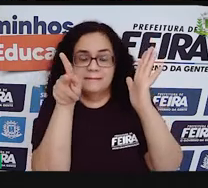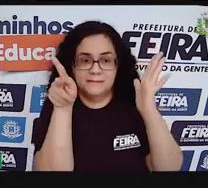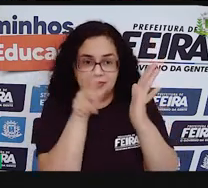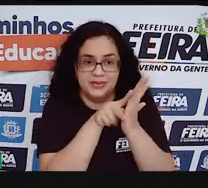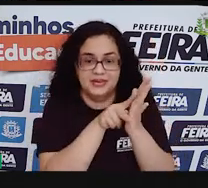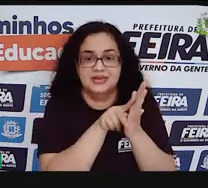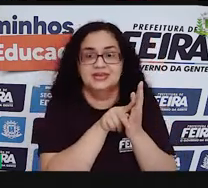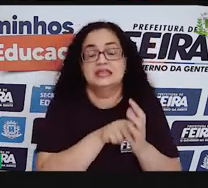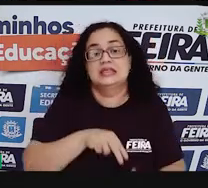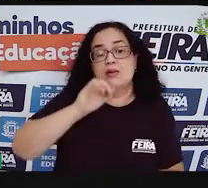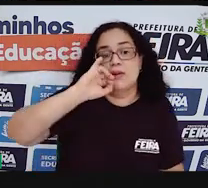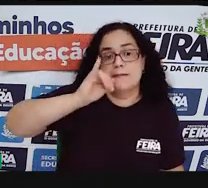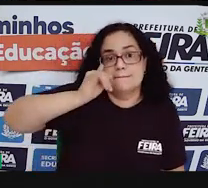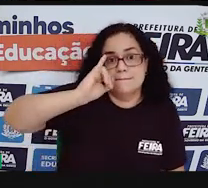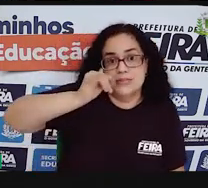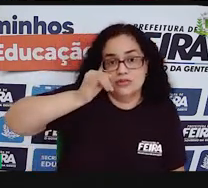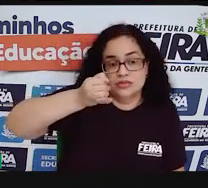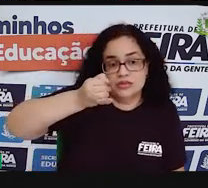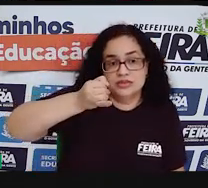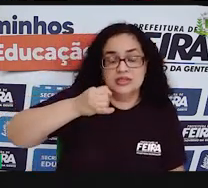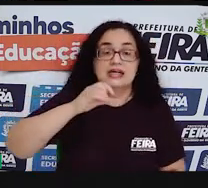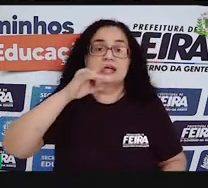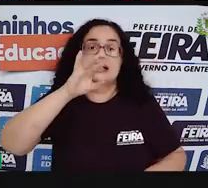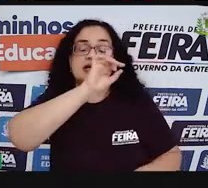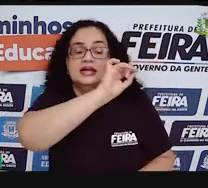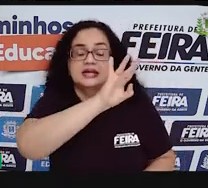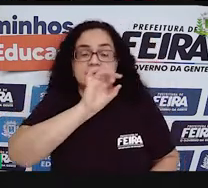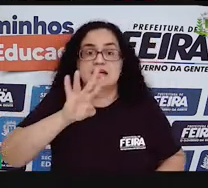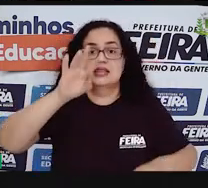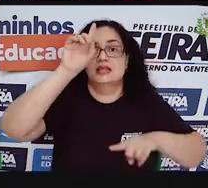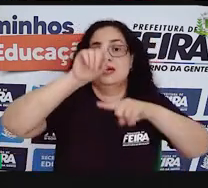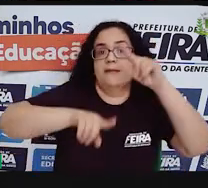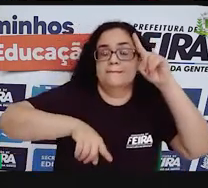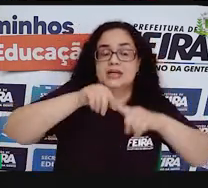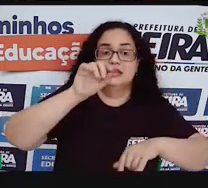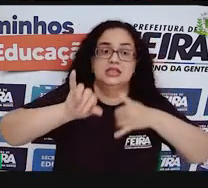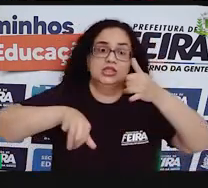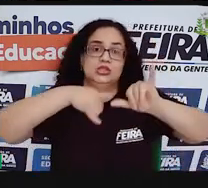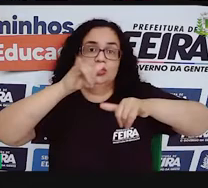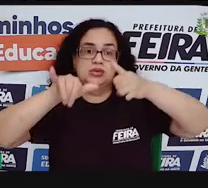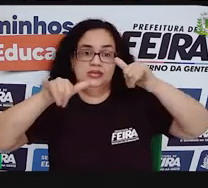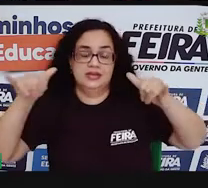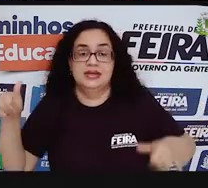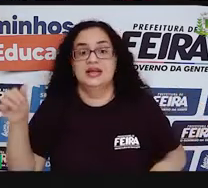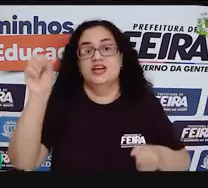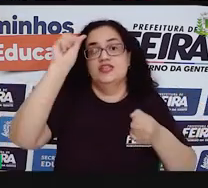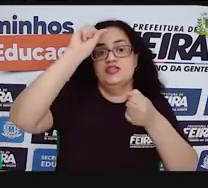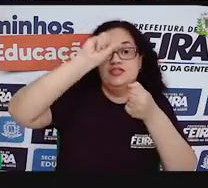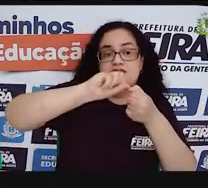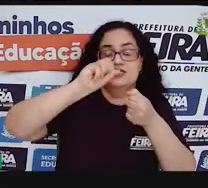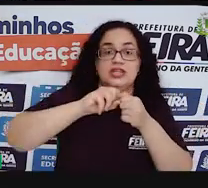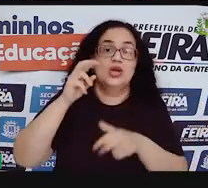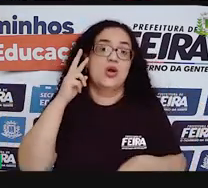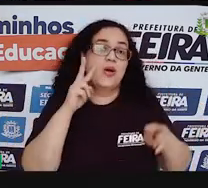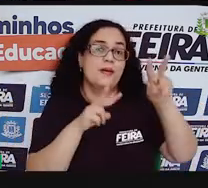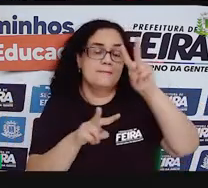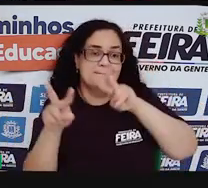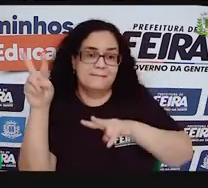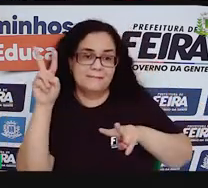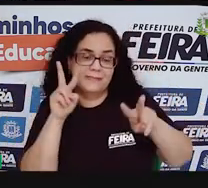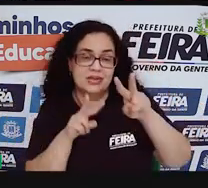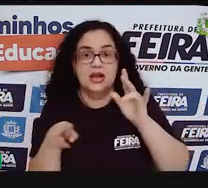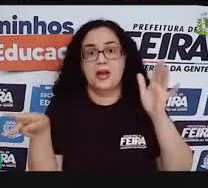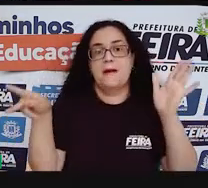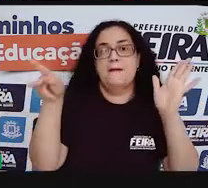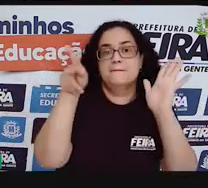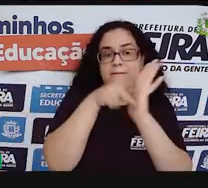são aproveitadas. Porque aí cada material, cada produto, ele é feito observando